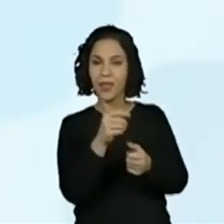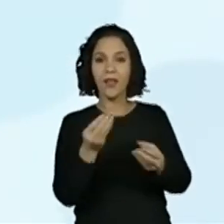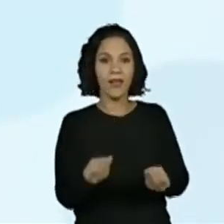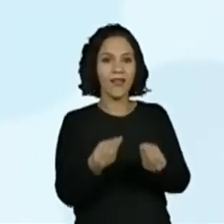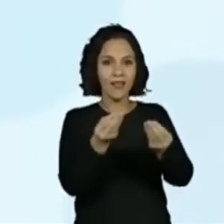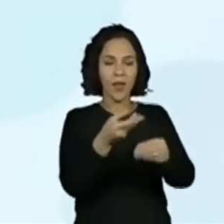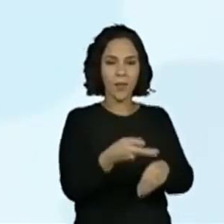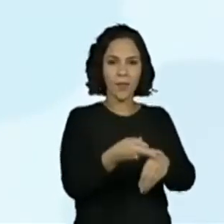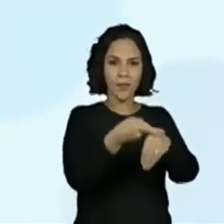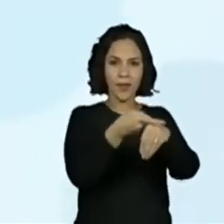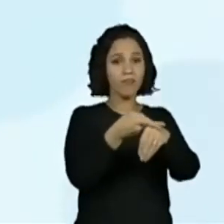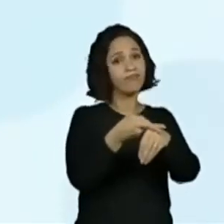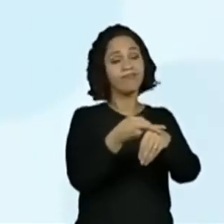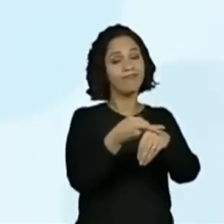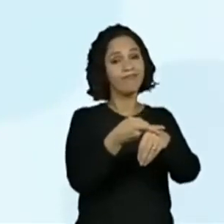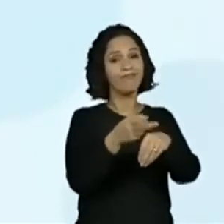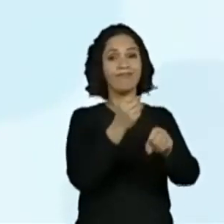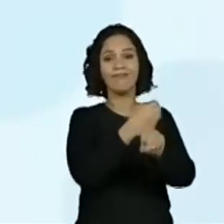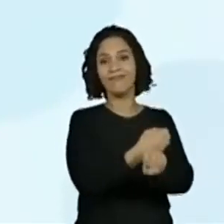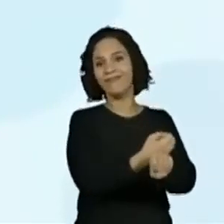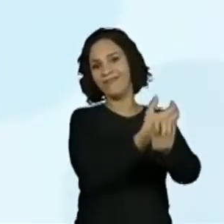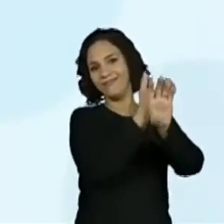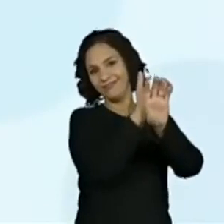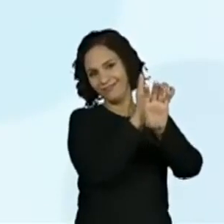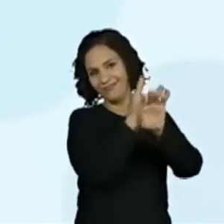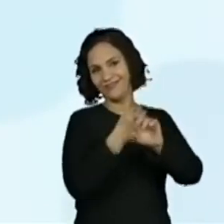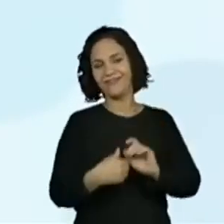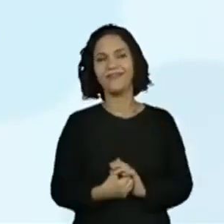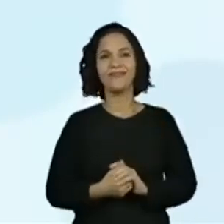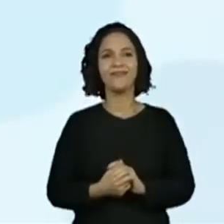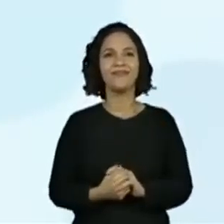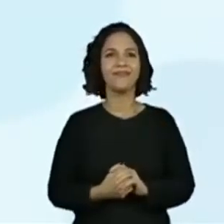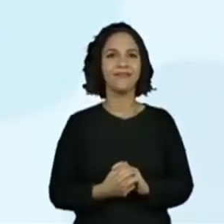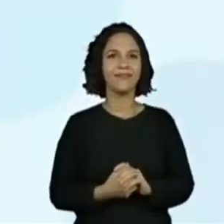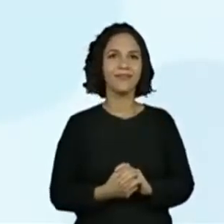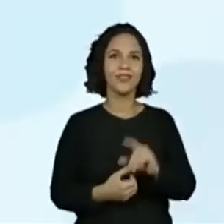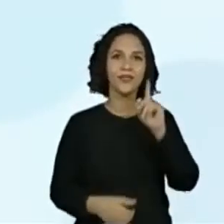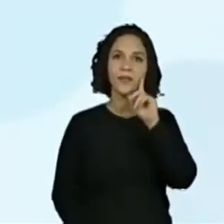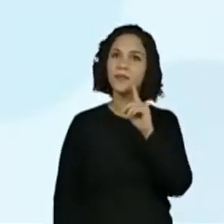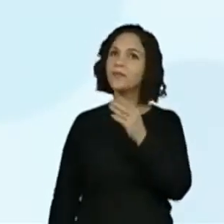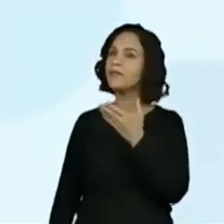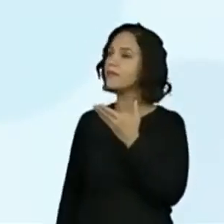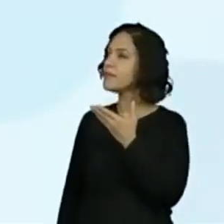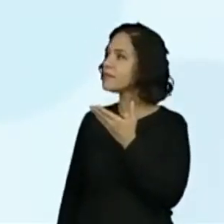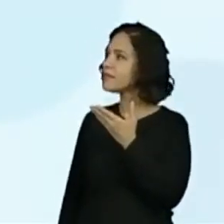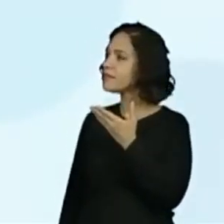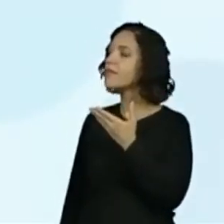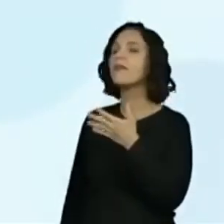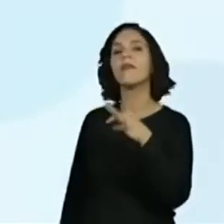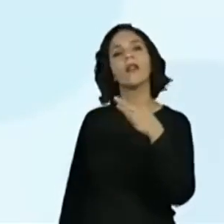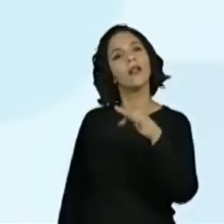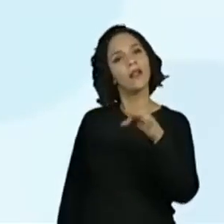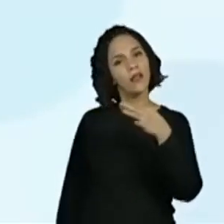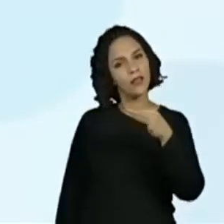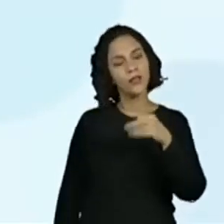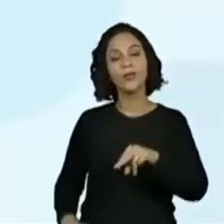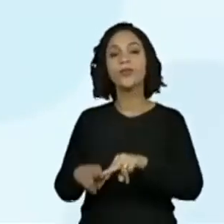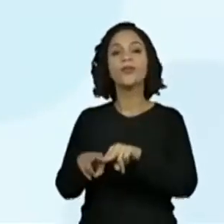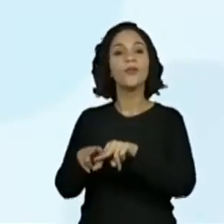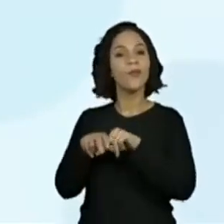entrega, as cerimônias de entrega feita em ambiente virtual. Vamos verificar. Em decorrência da pandemia